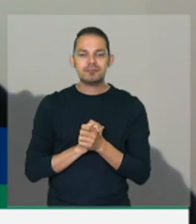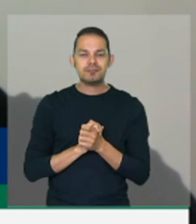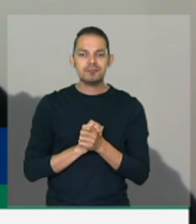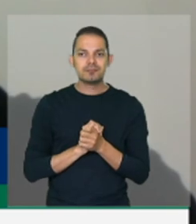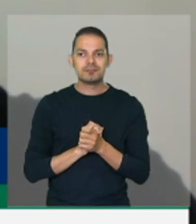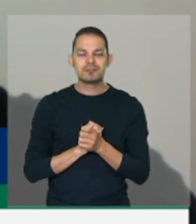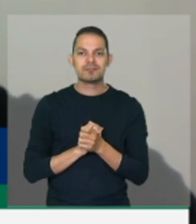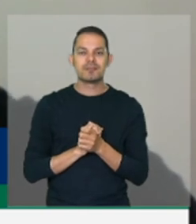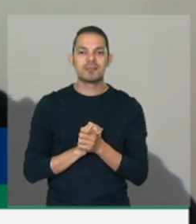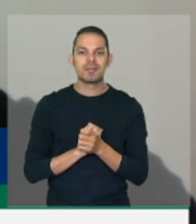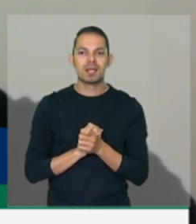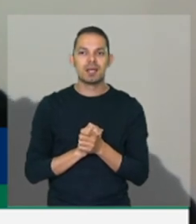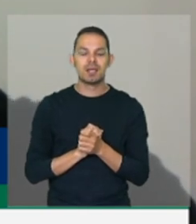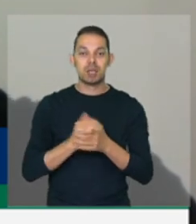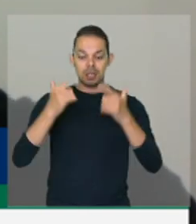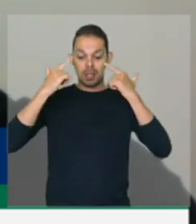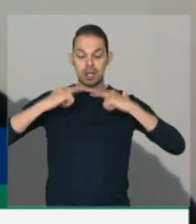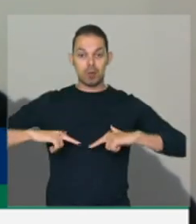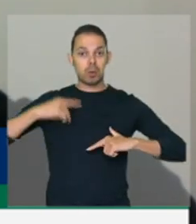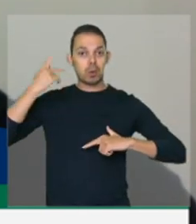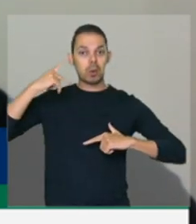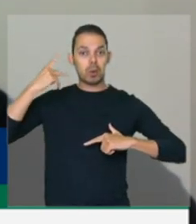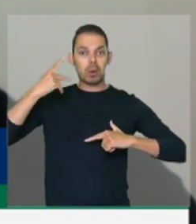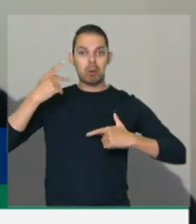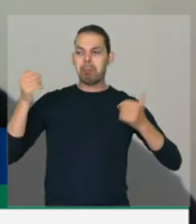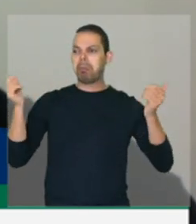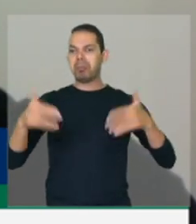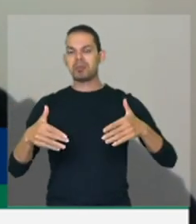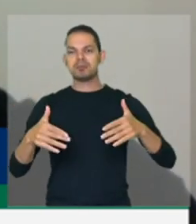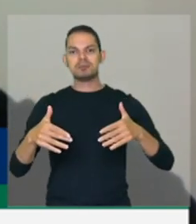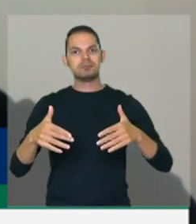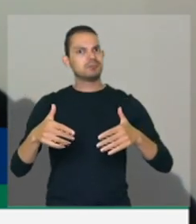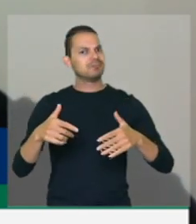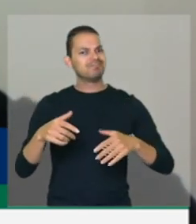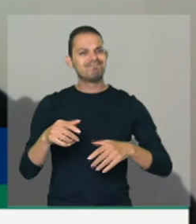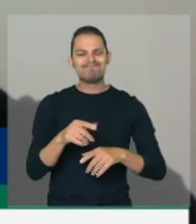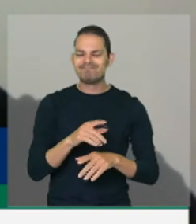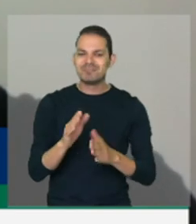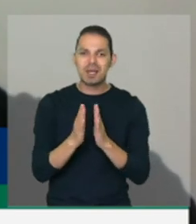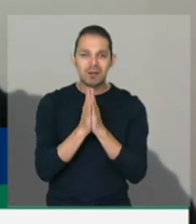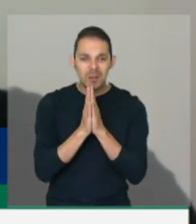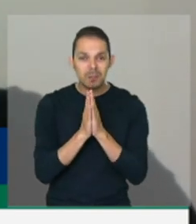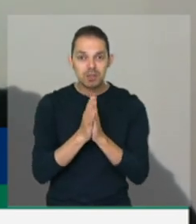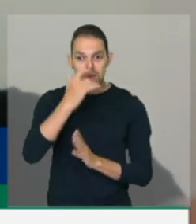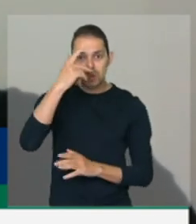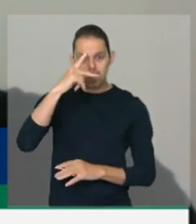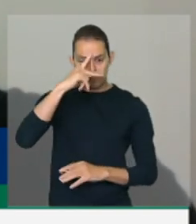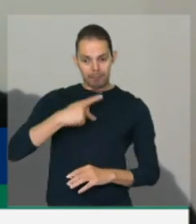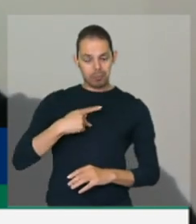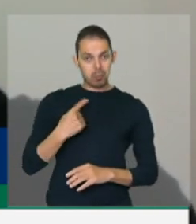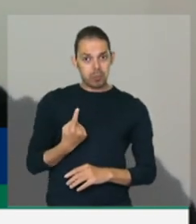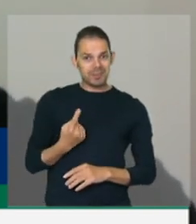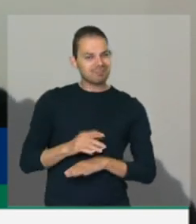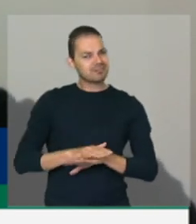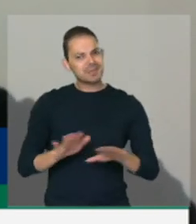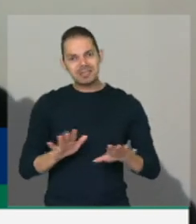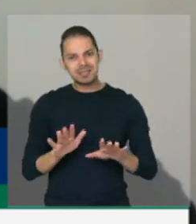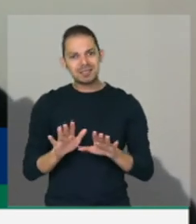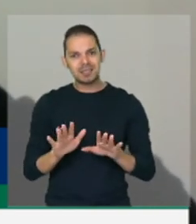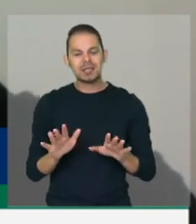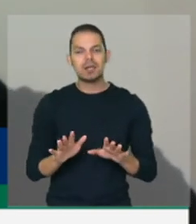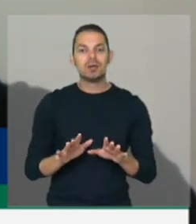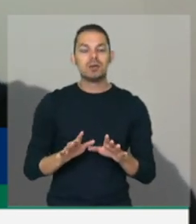relativizem a nossa imunidade parlamentar. Esse apelo não é por mim. Esse é muito mais amplo, talvez, do